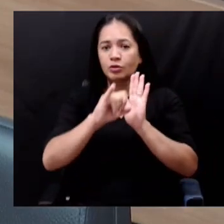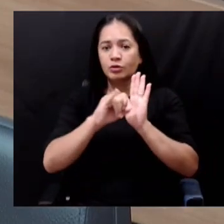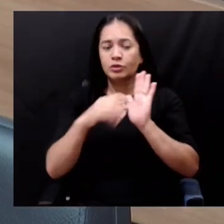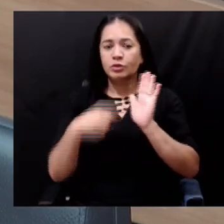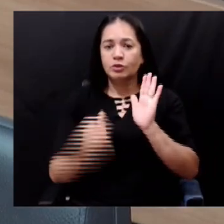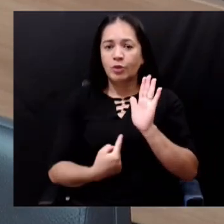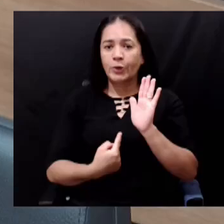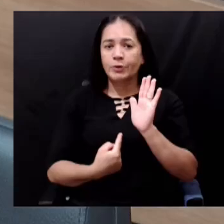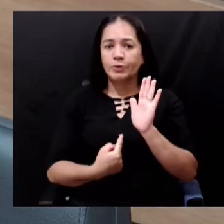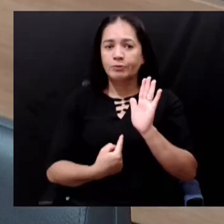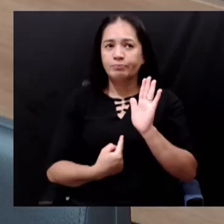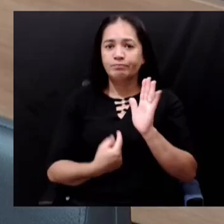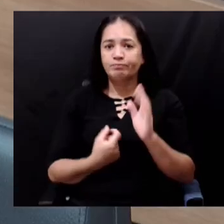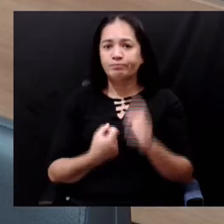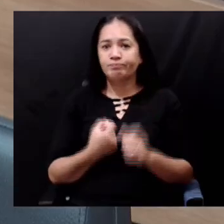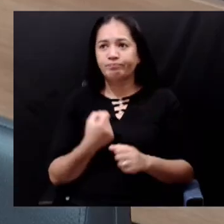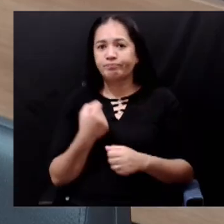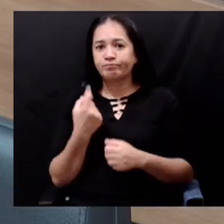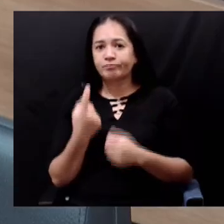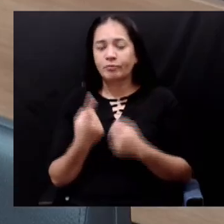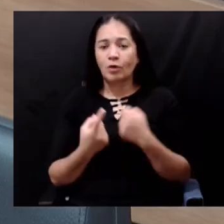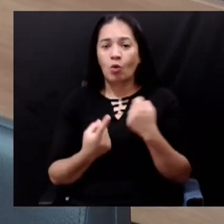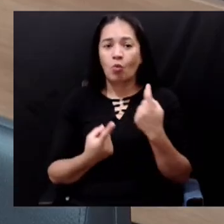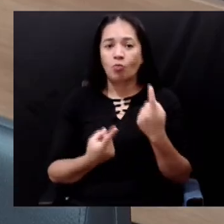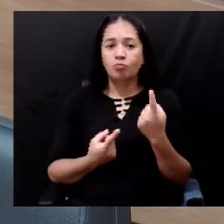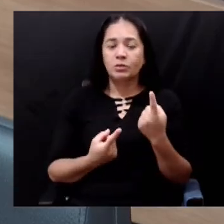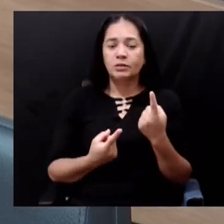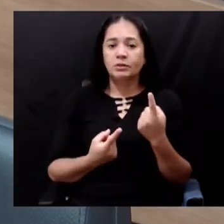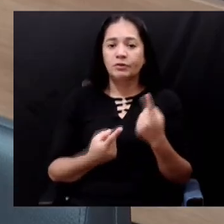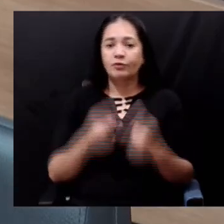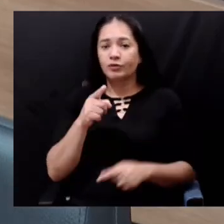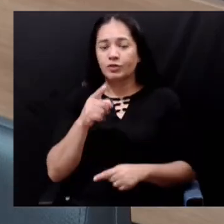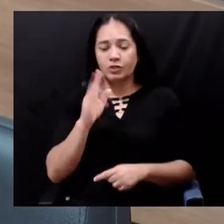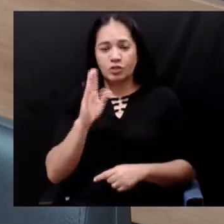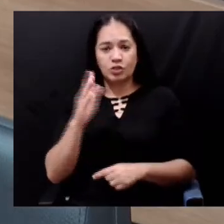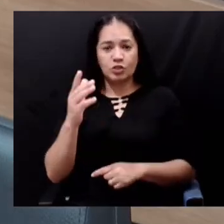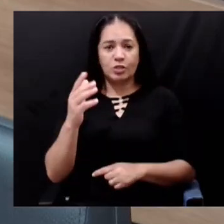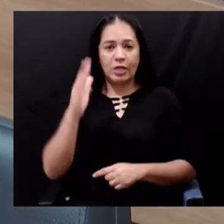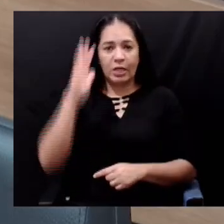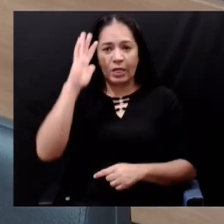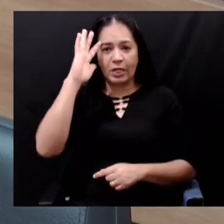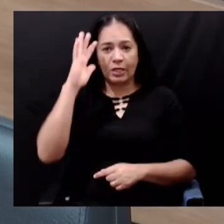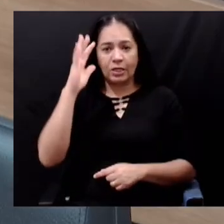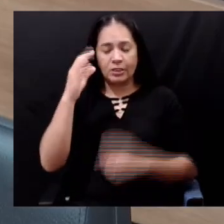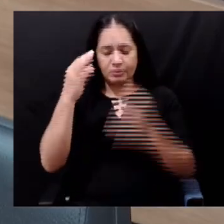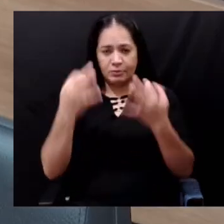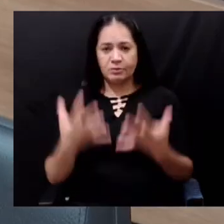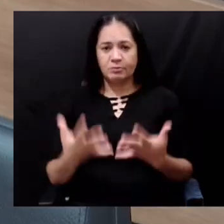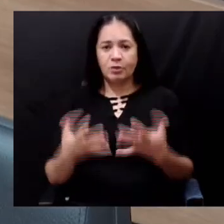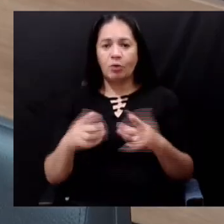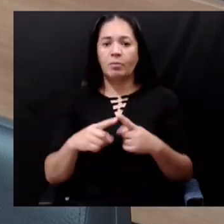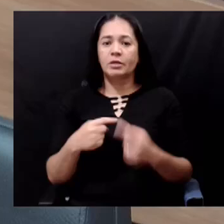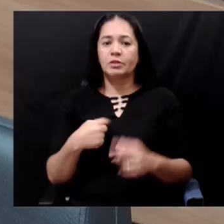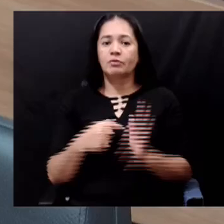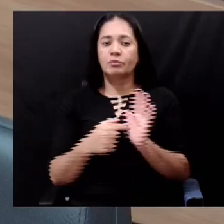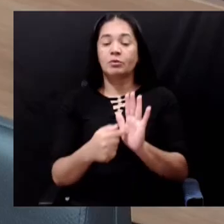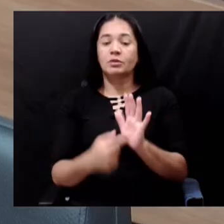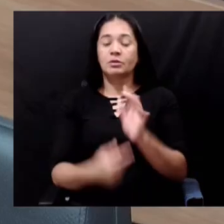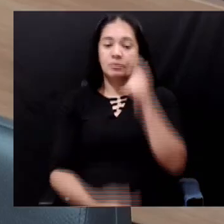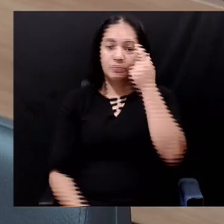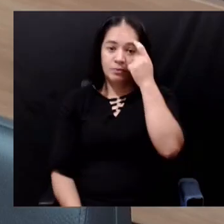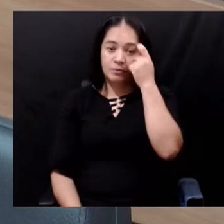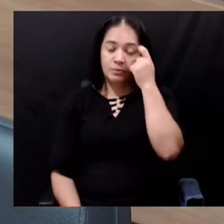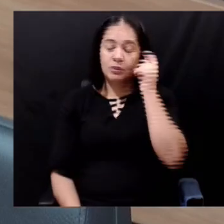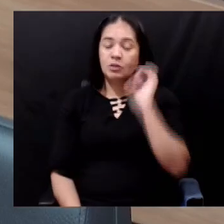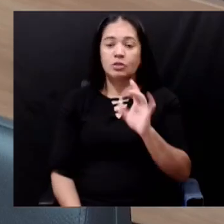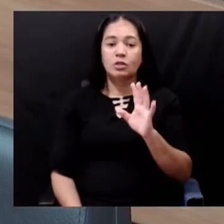algumas questões. Uma delas você já sanou aqui, mas eu vou apresentar aqui só para eu